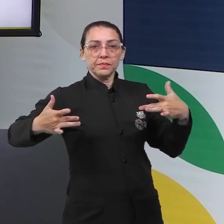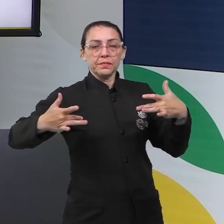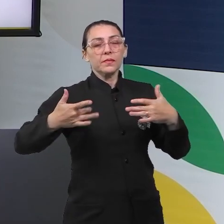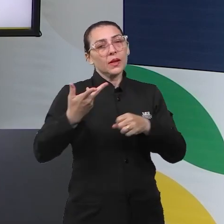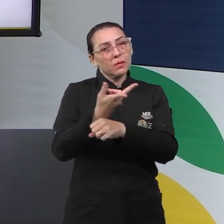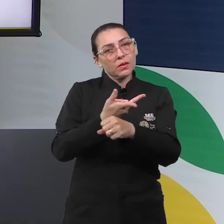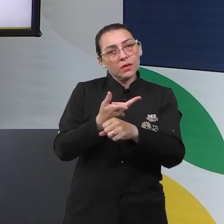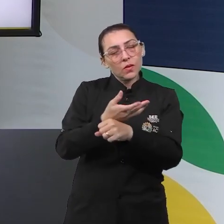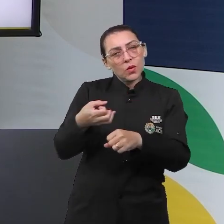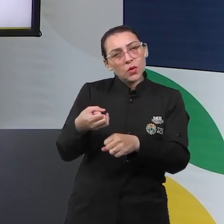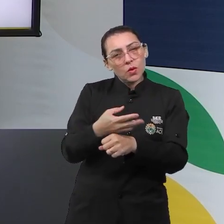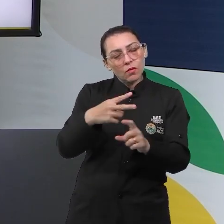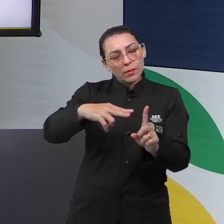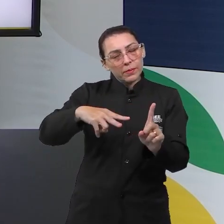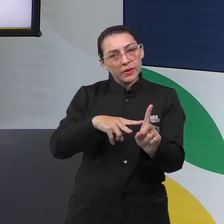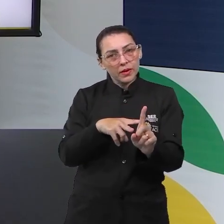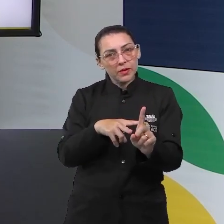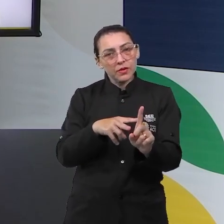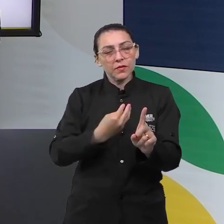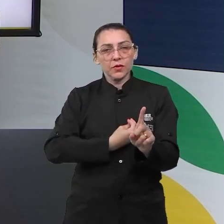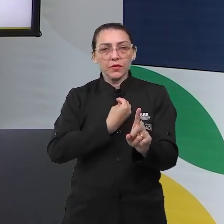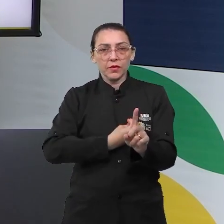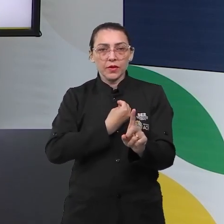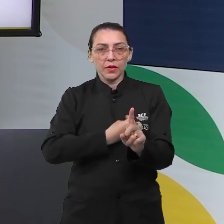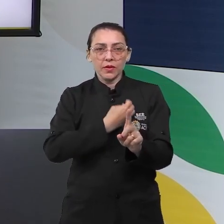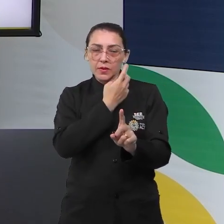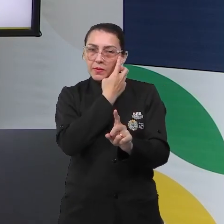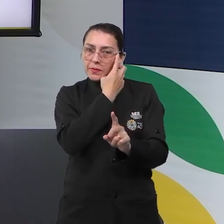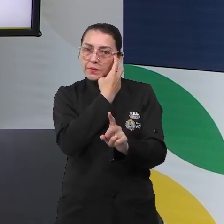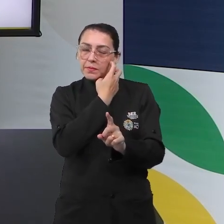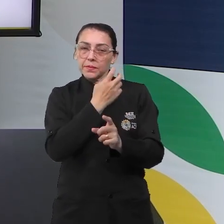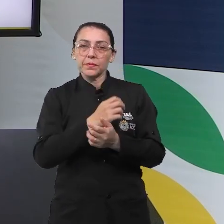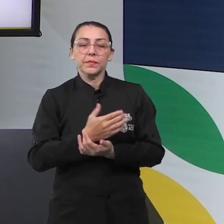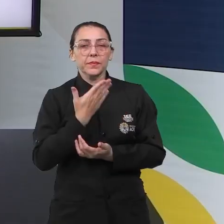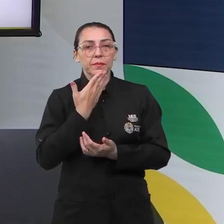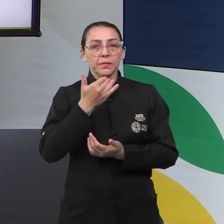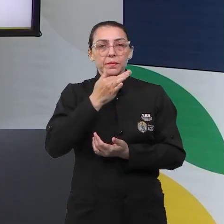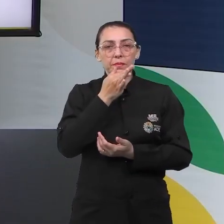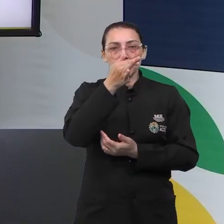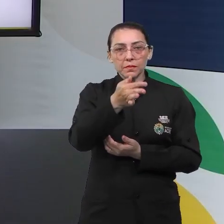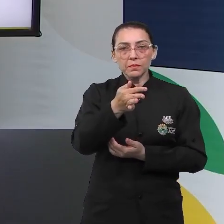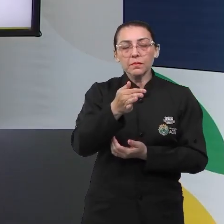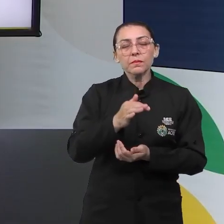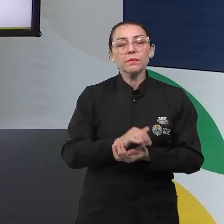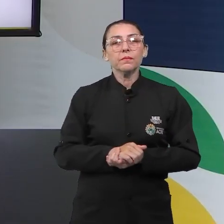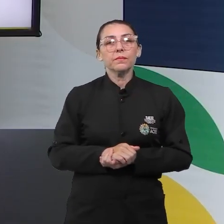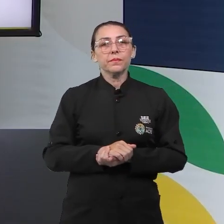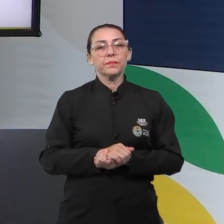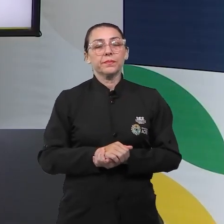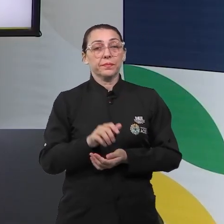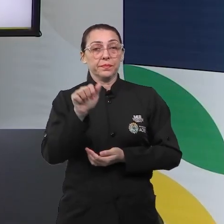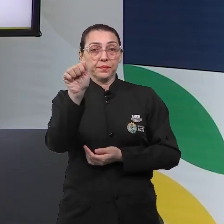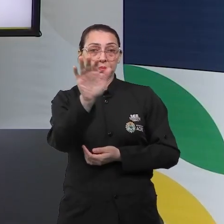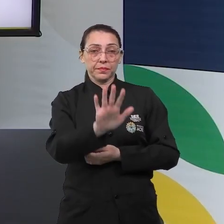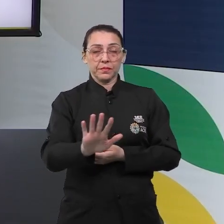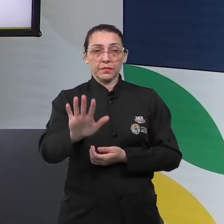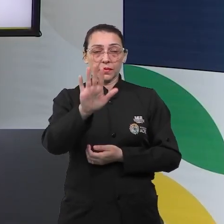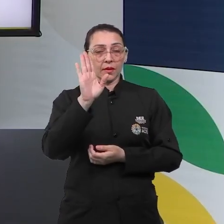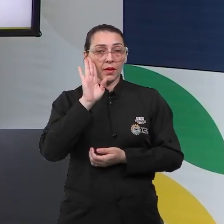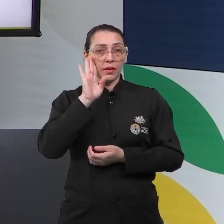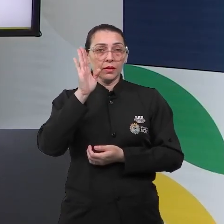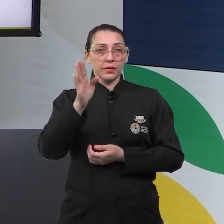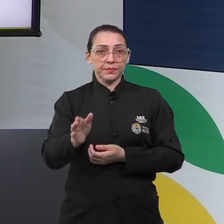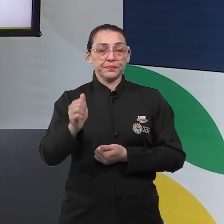busca de uma nova perspectiva, de um novo e melhor futuro, tá bom? Aqui para a América,